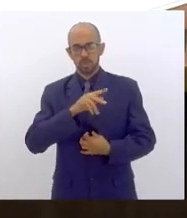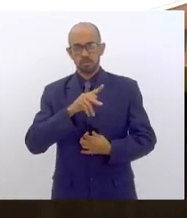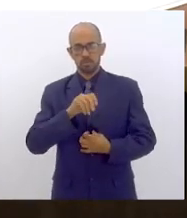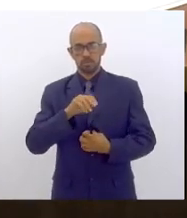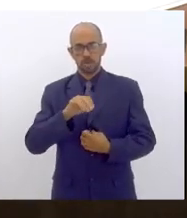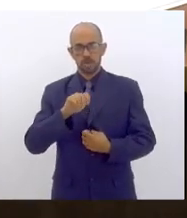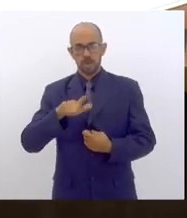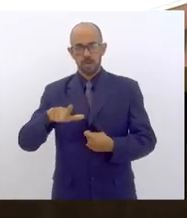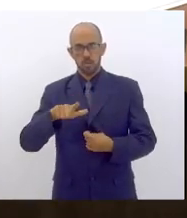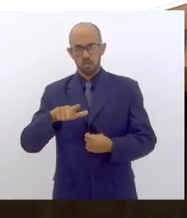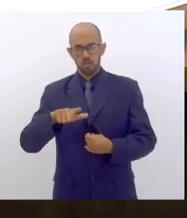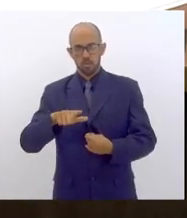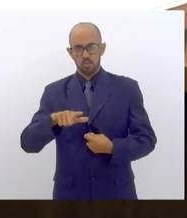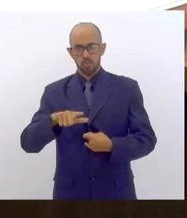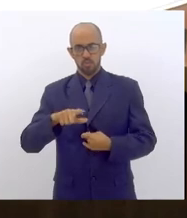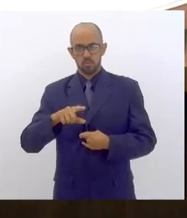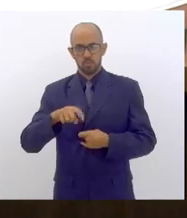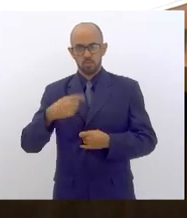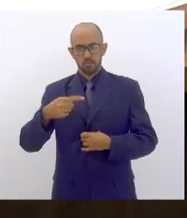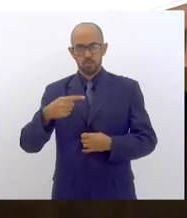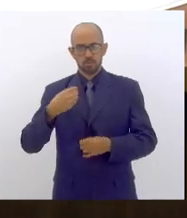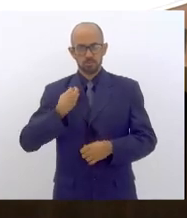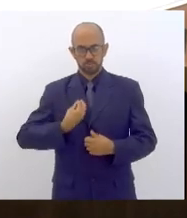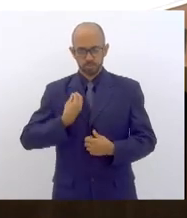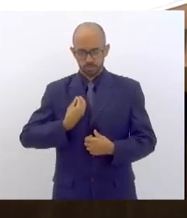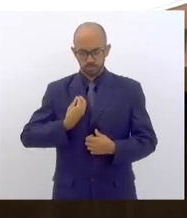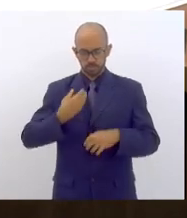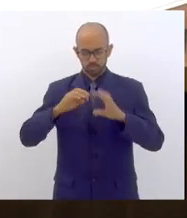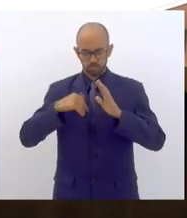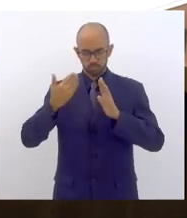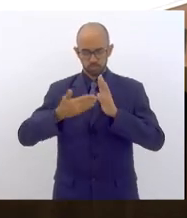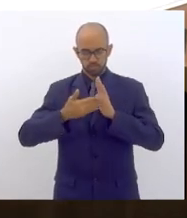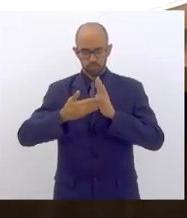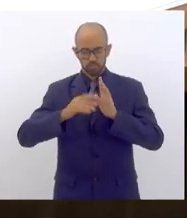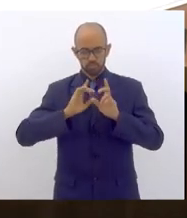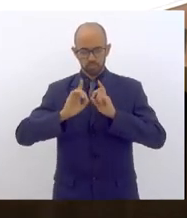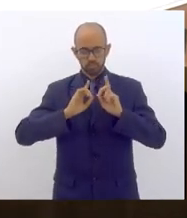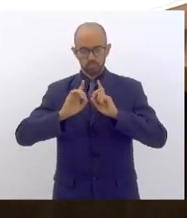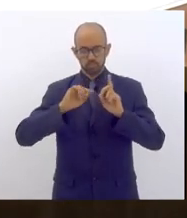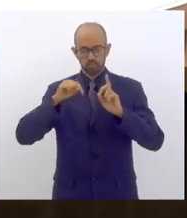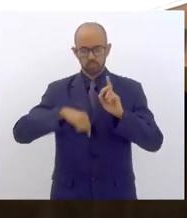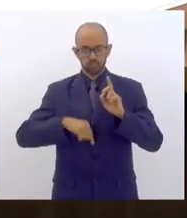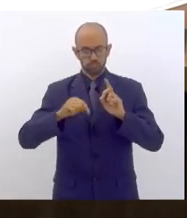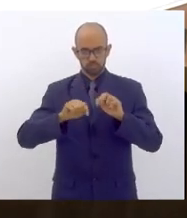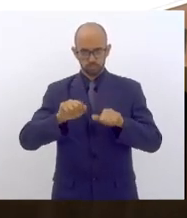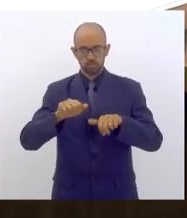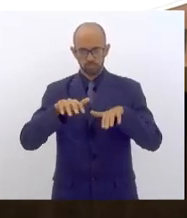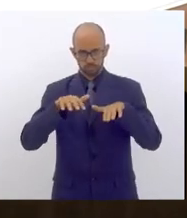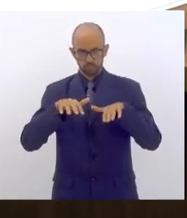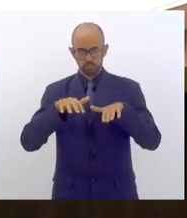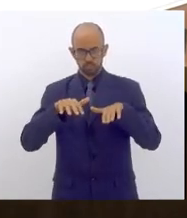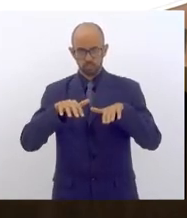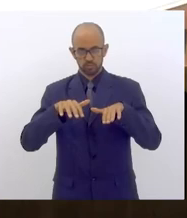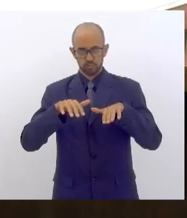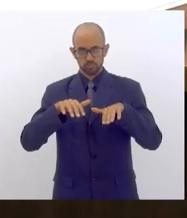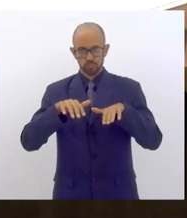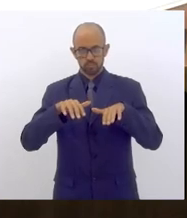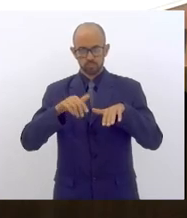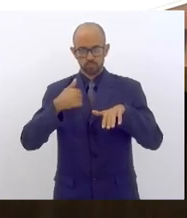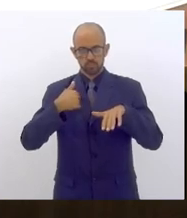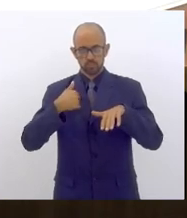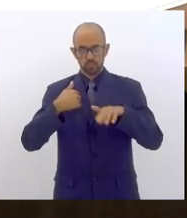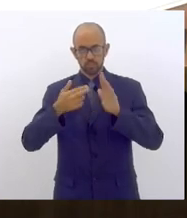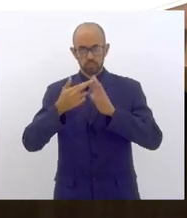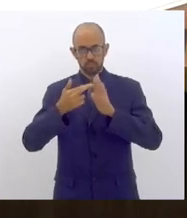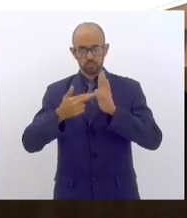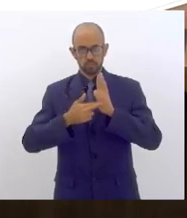Polícia Penal. Depois, participei de todas as discussões aqui no plenário da Assembleia Legislativa. Fui o relator da Lei Orgânica